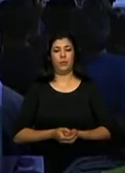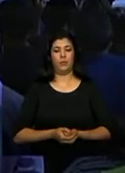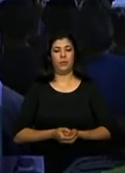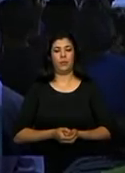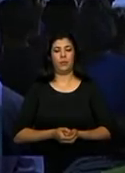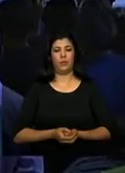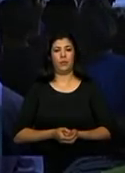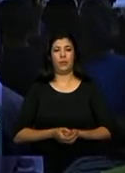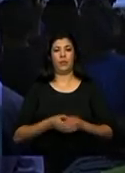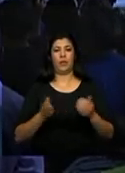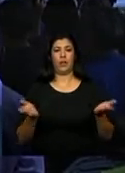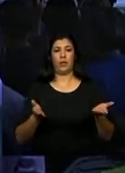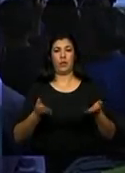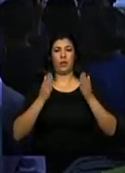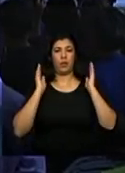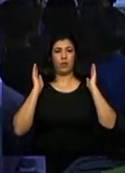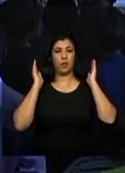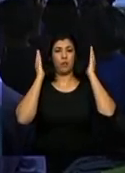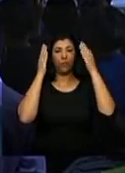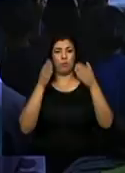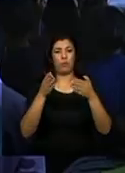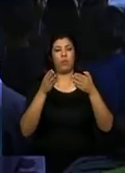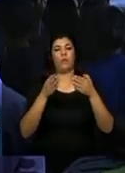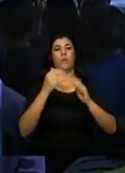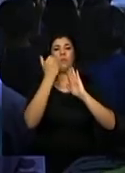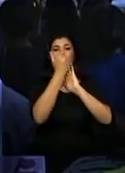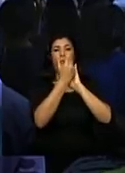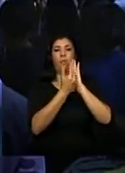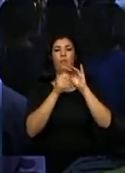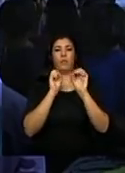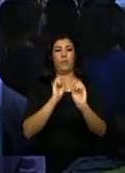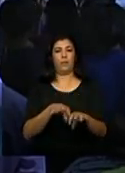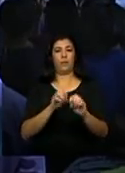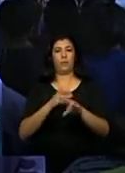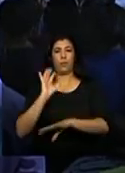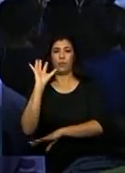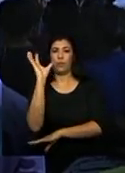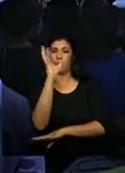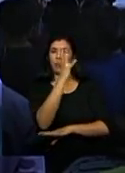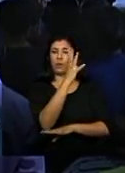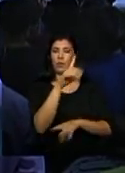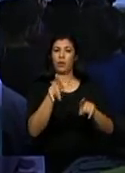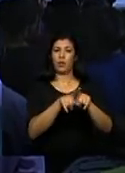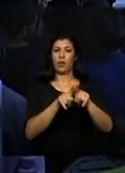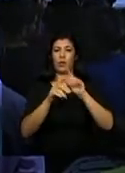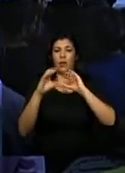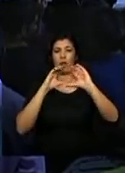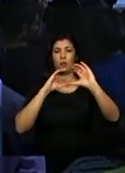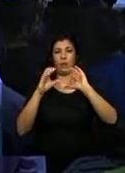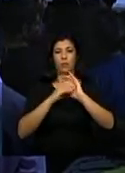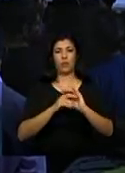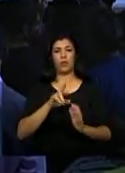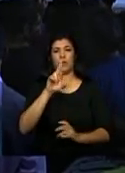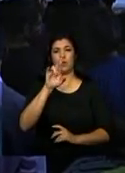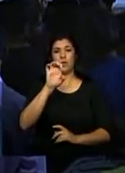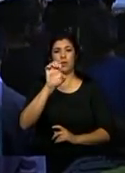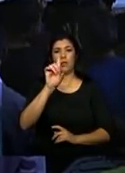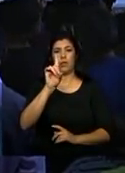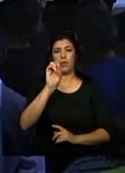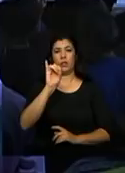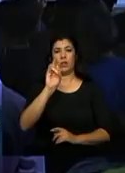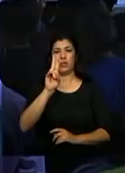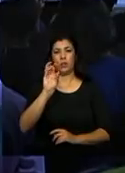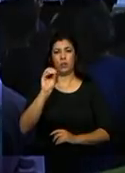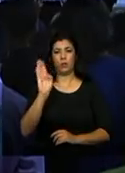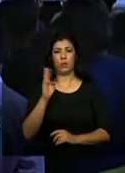Direto ao programa de educação ambiental e comunicação social em resíduos sólidos do município de São